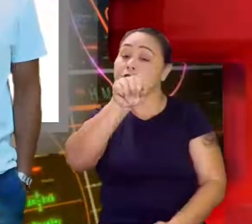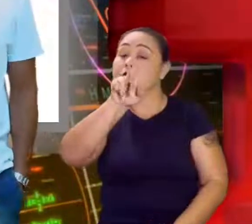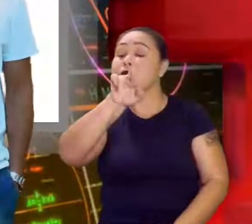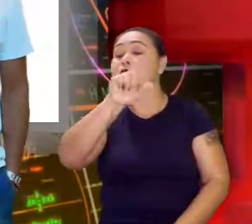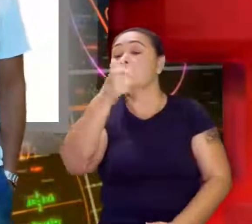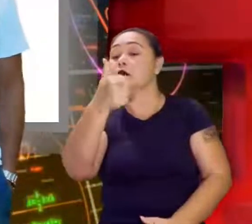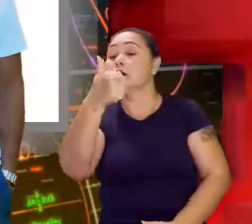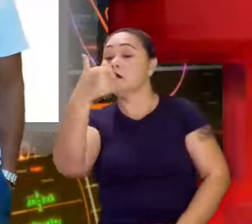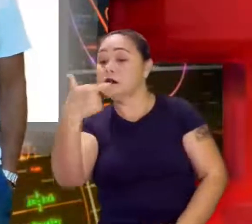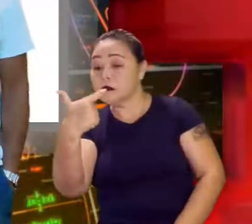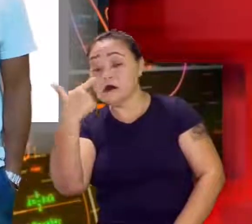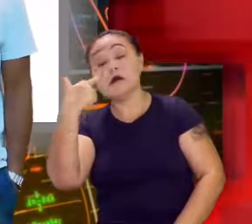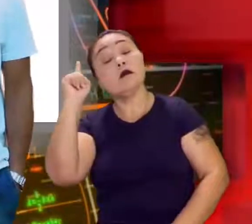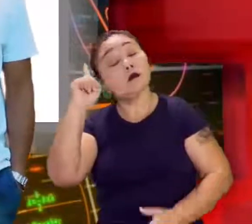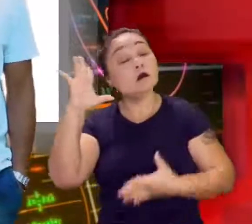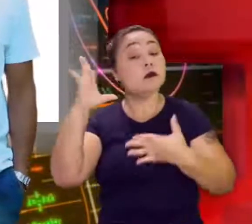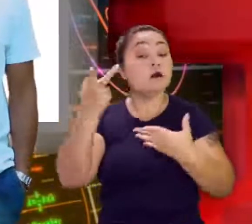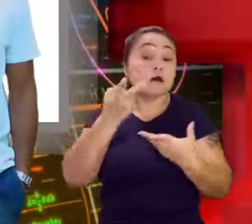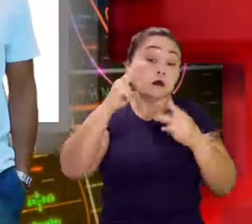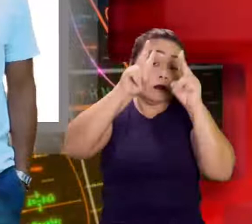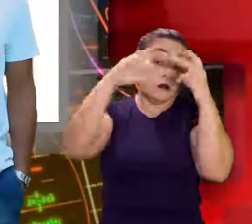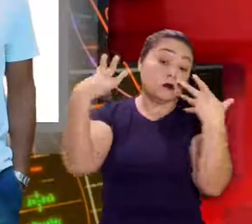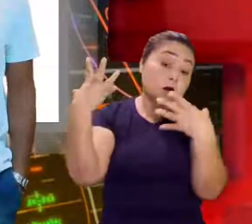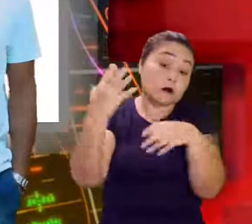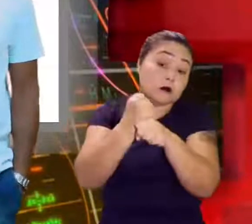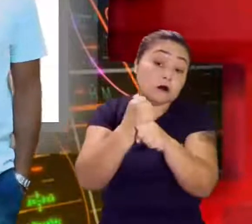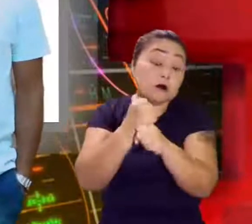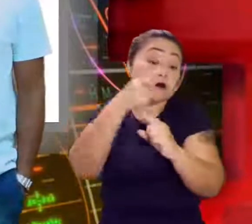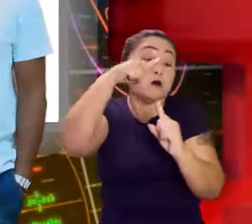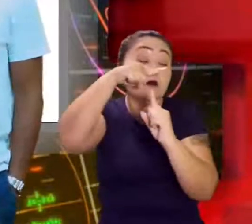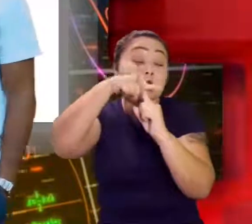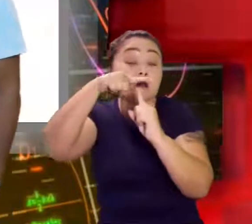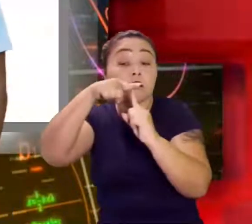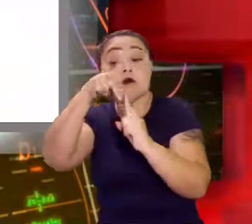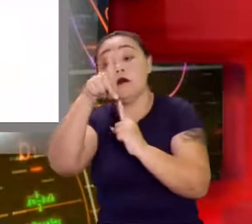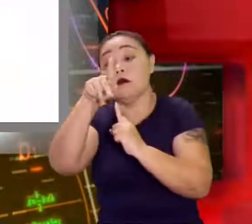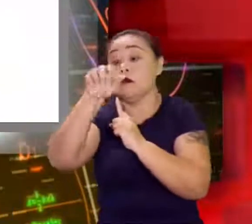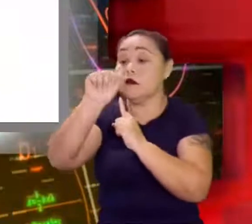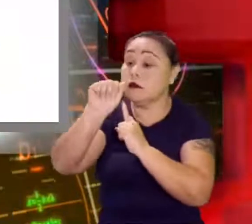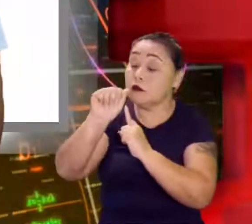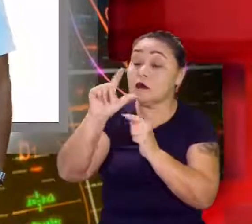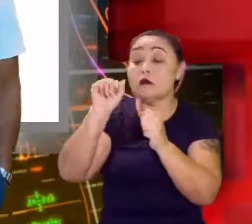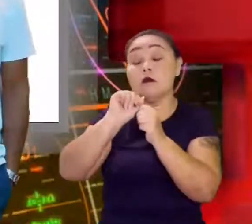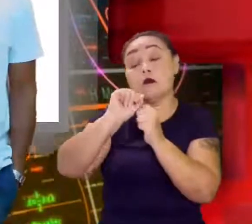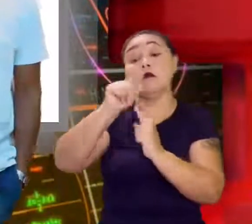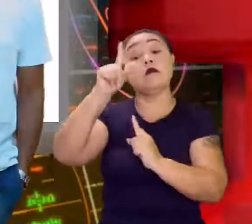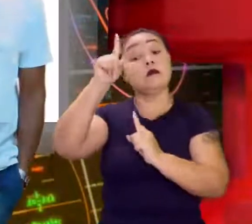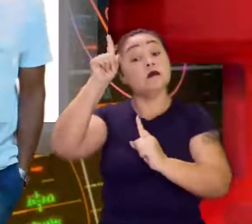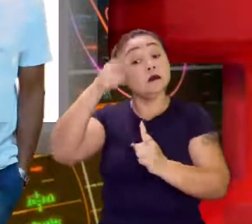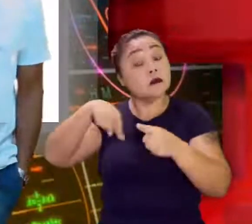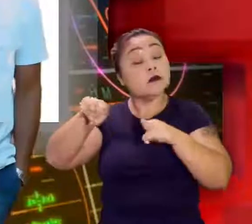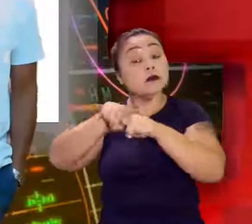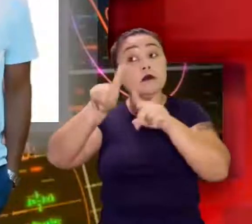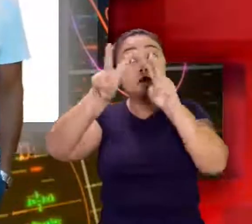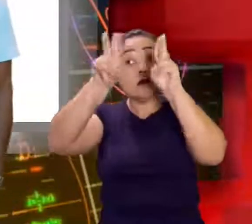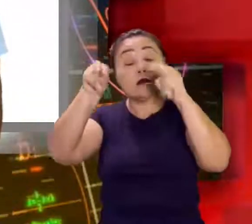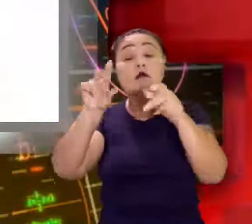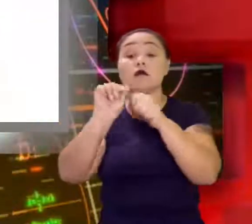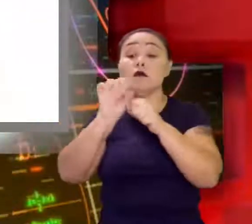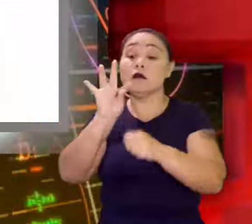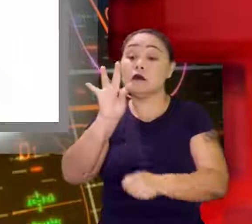pode falar da soma dos termos, pode falar dos tipos de PA, pode falar do termo geral. Então, a gente vai